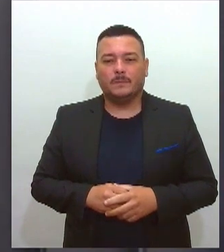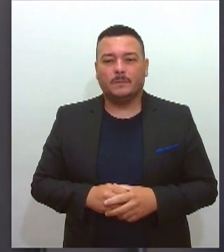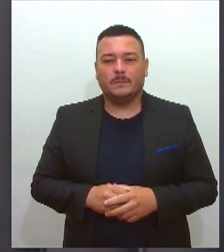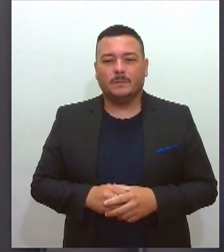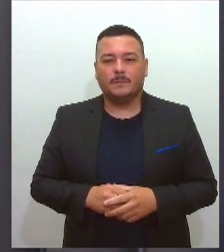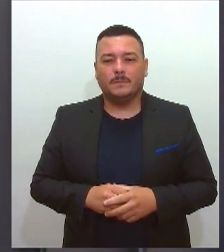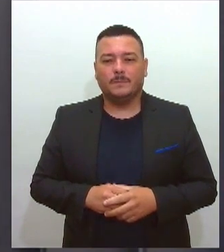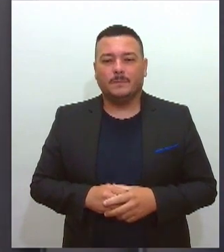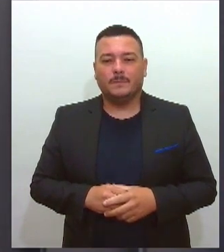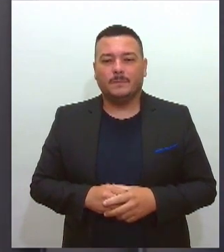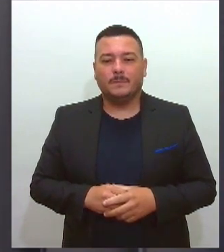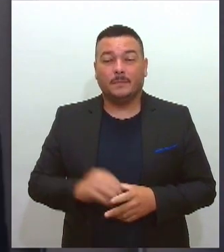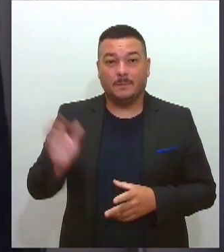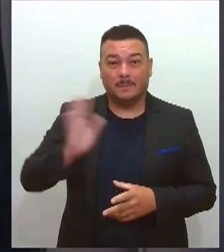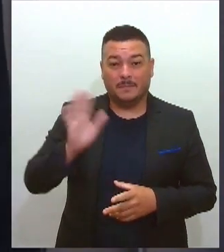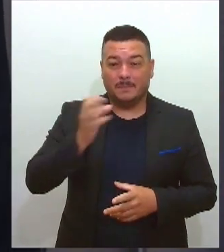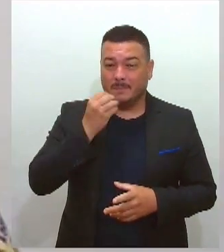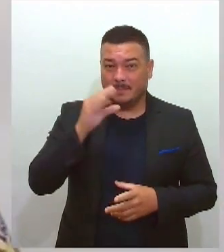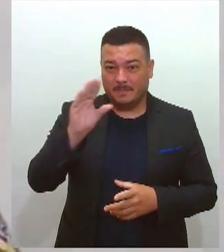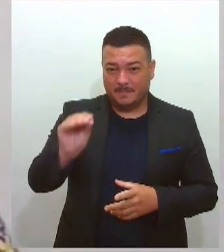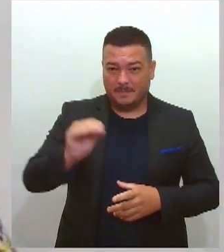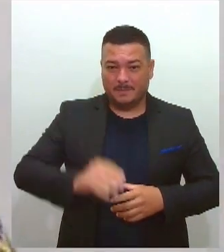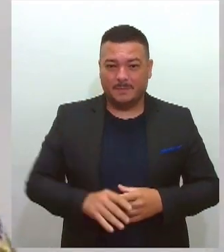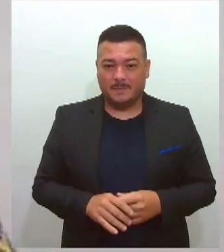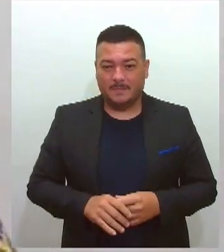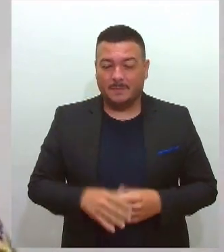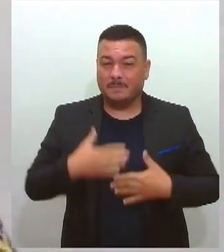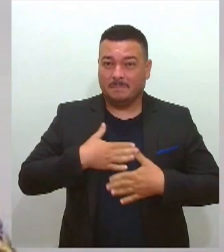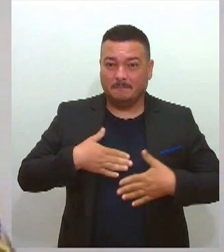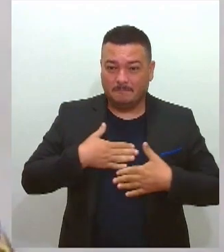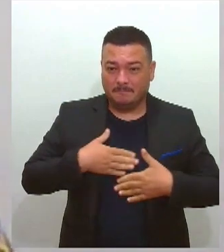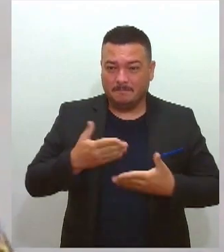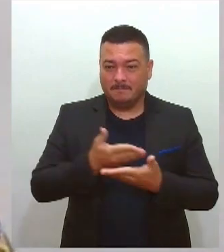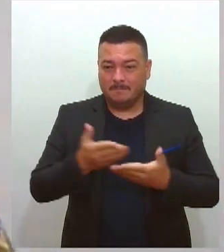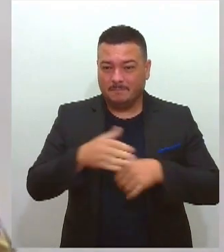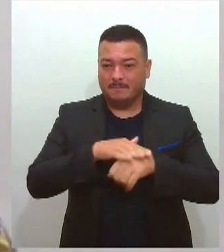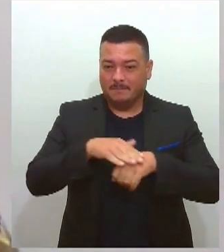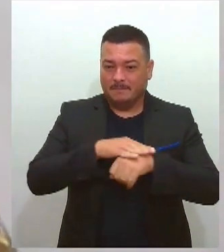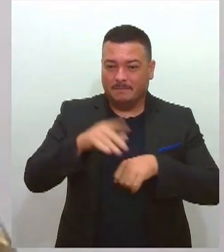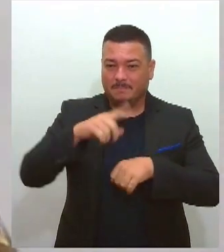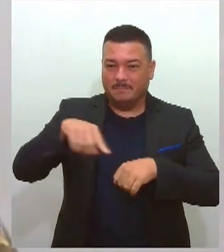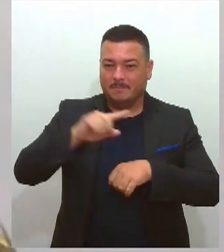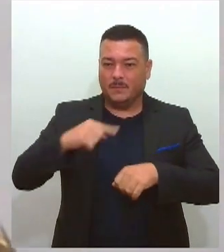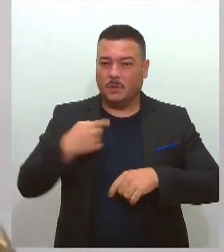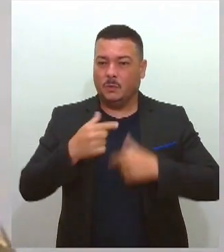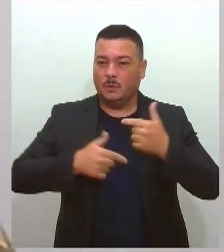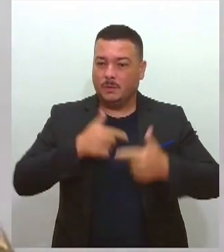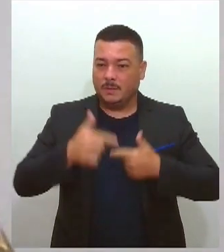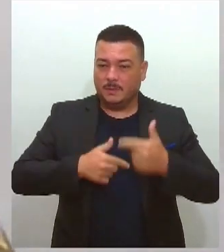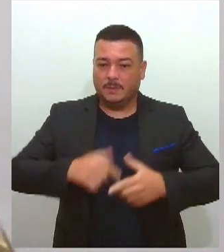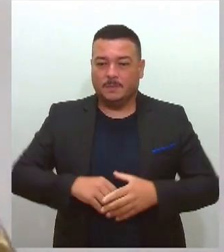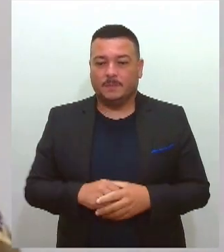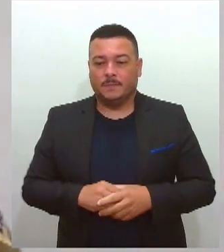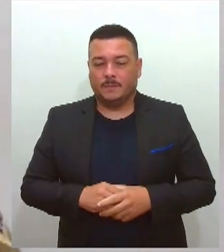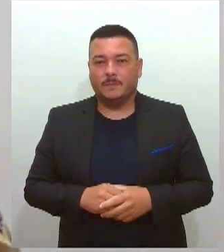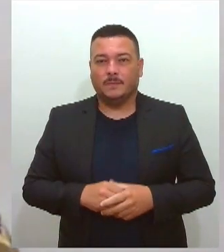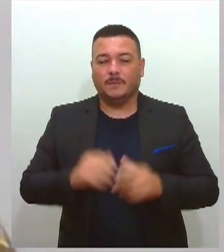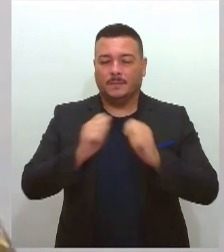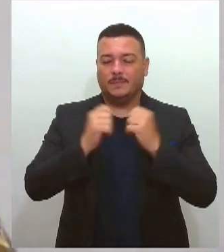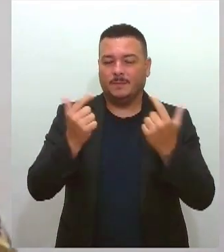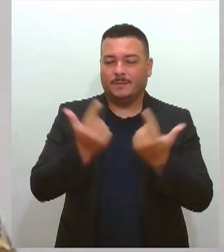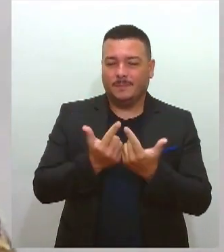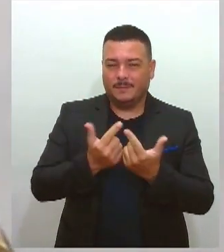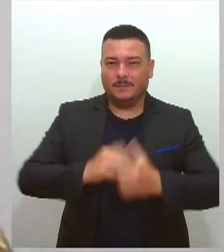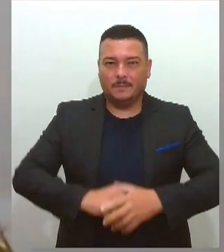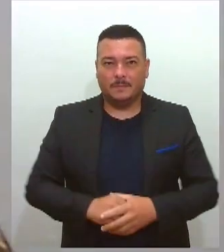Olá, boa noite. É muito bom poder falar um pouquinho aí do nosso trabalho na TV Alese